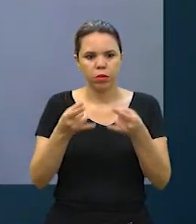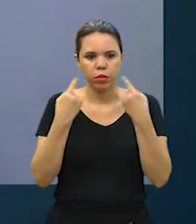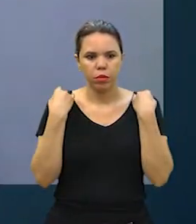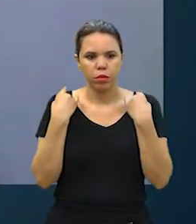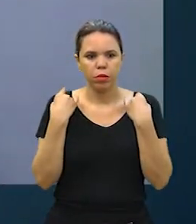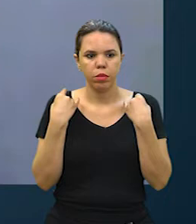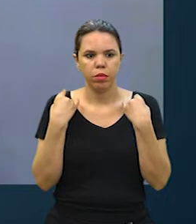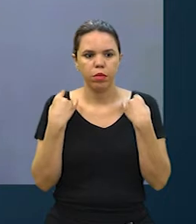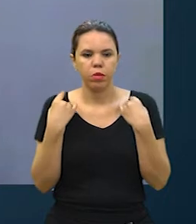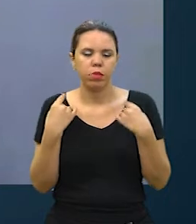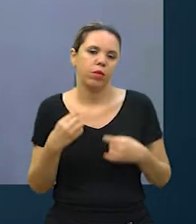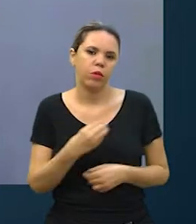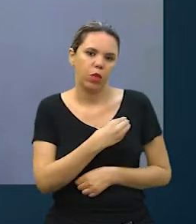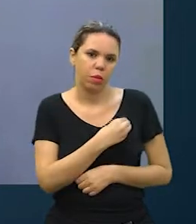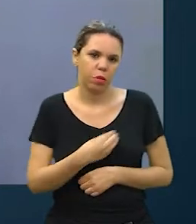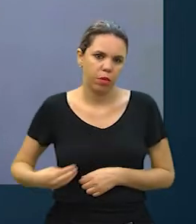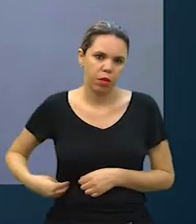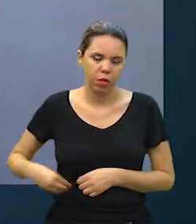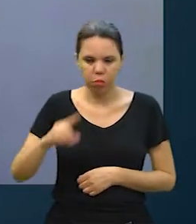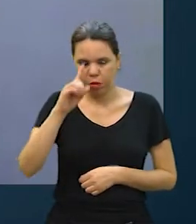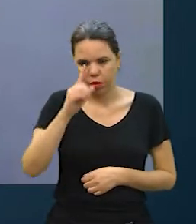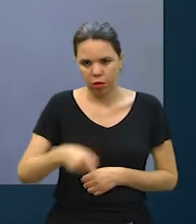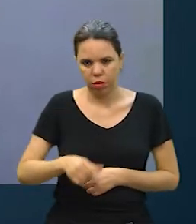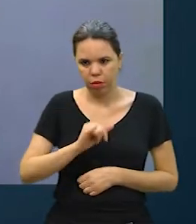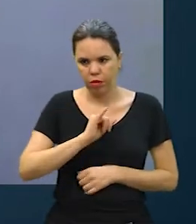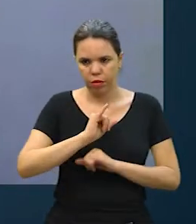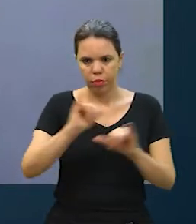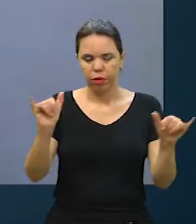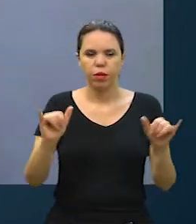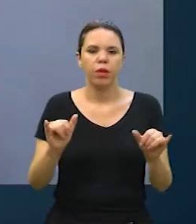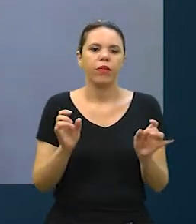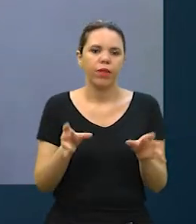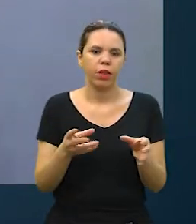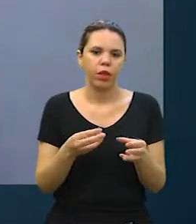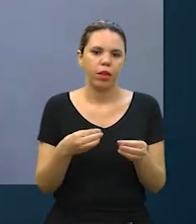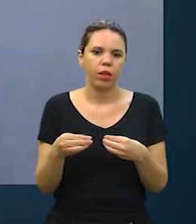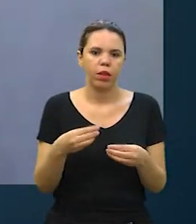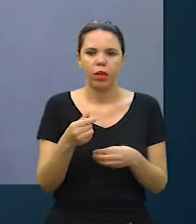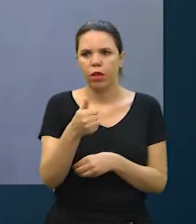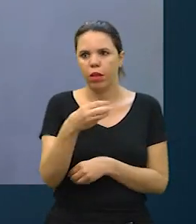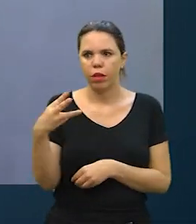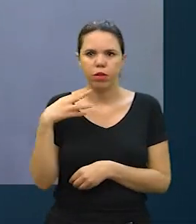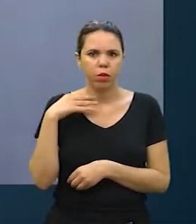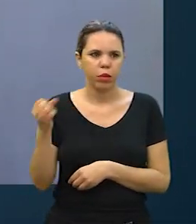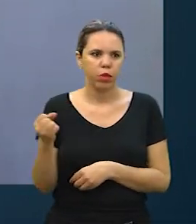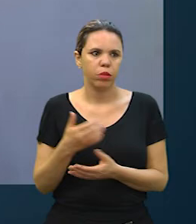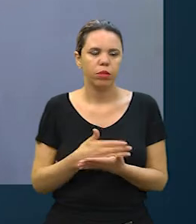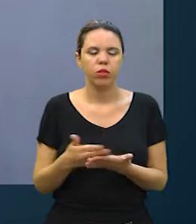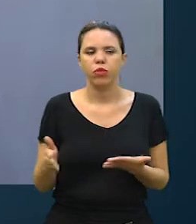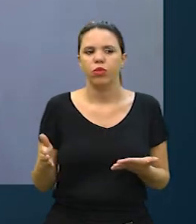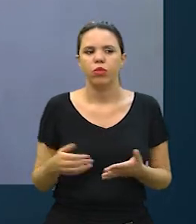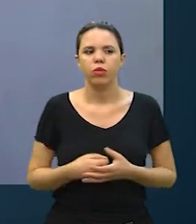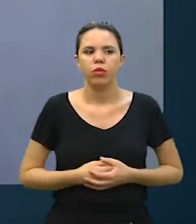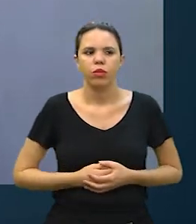O ministro Mandetta avisou aqui que a gente poderia vender máscaras de tecido dia 13 de abril. Então, a gente saiu.